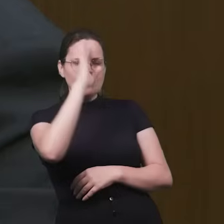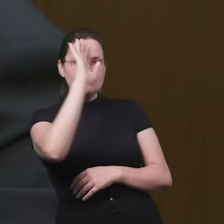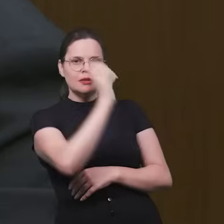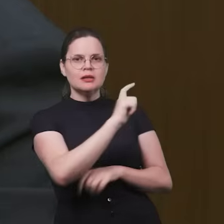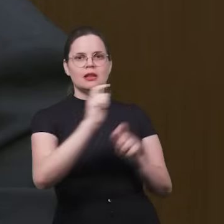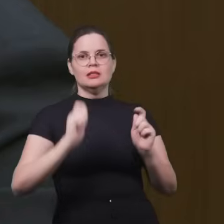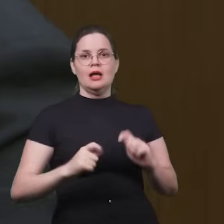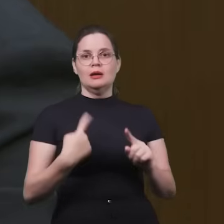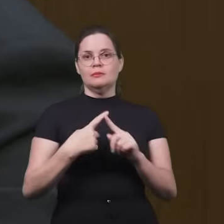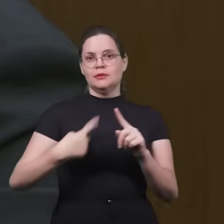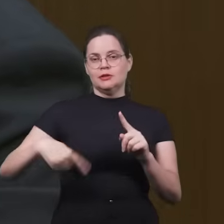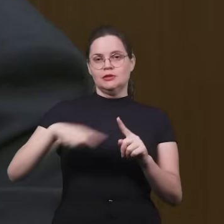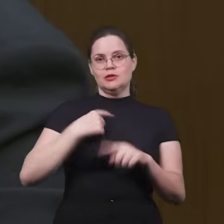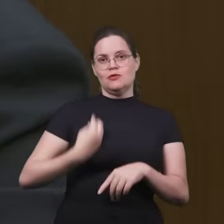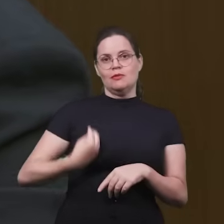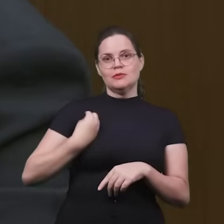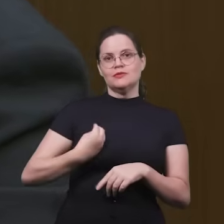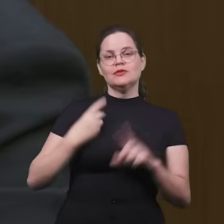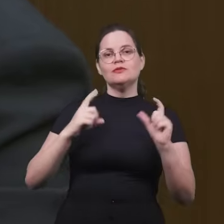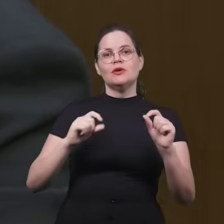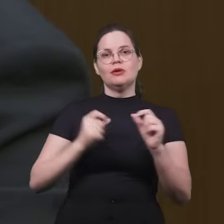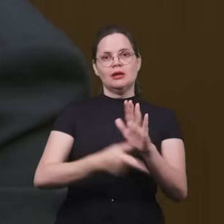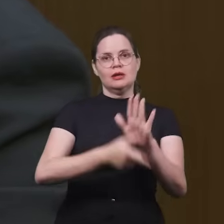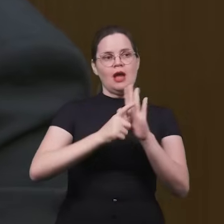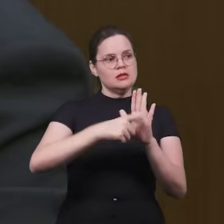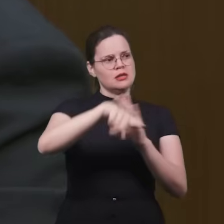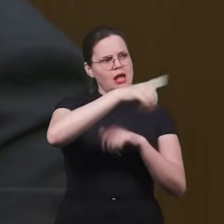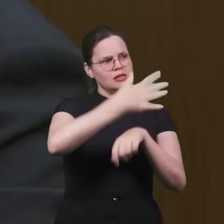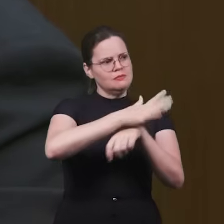Porque nós temos que viver aquilo que pregamos.